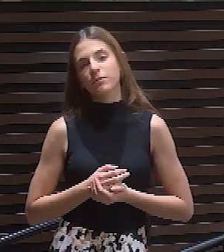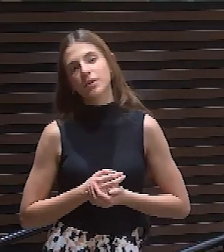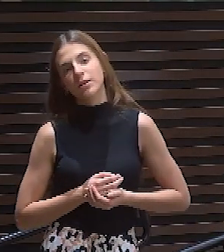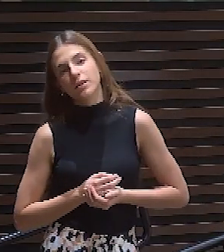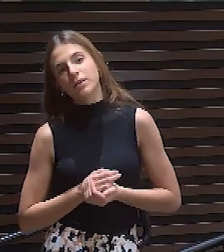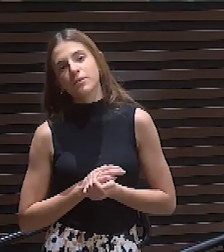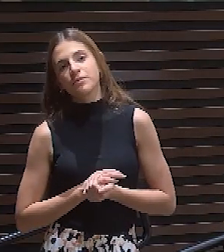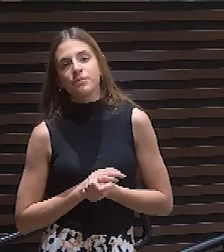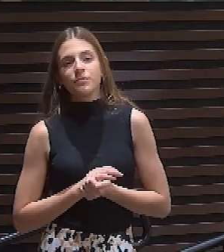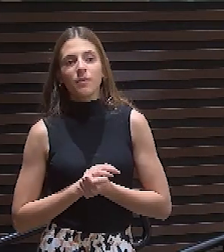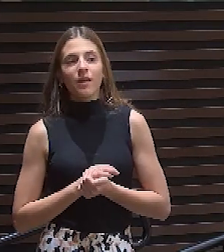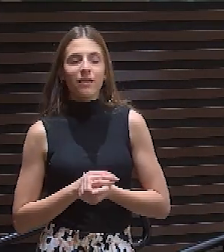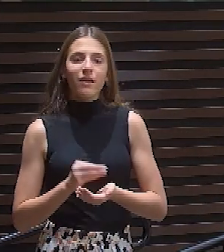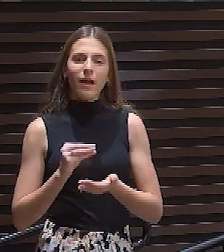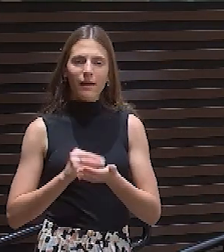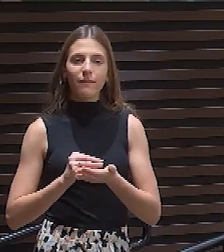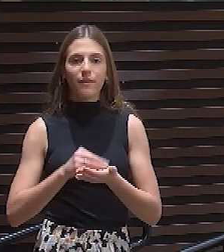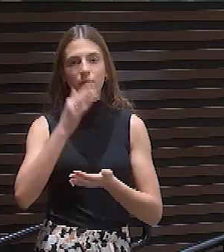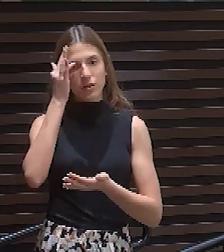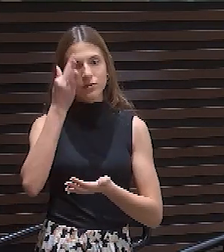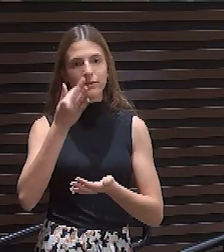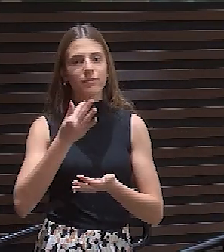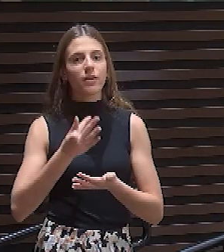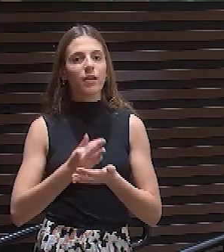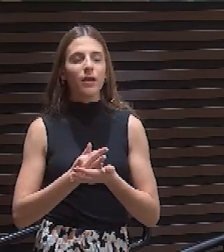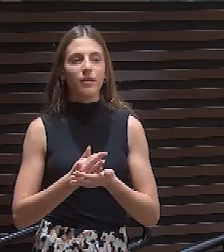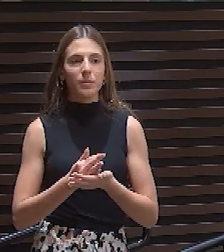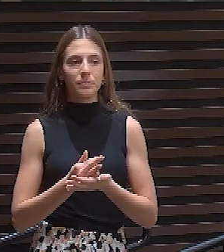A incredulidade é quem